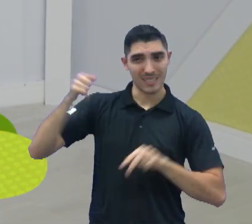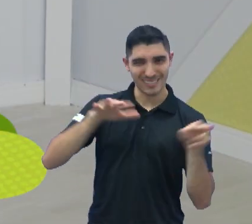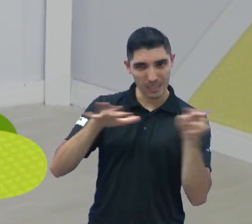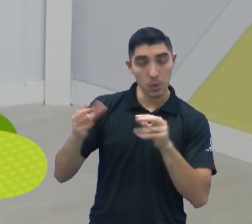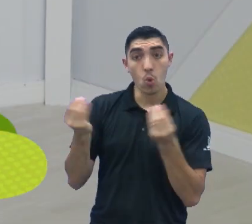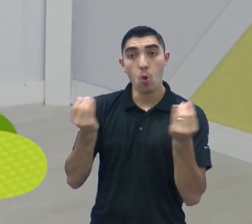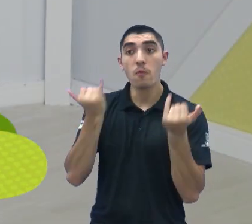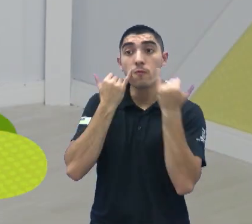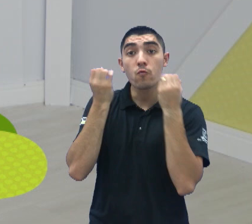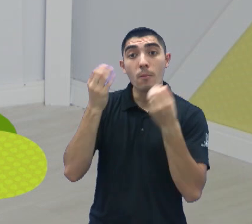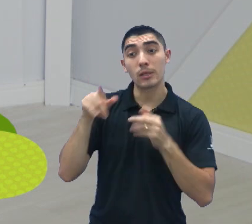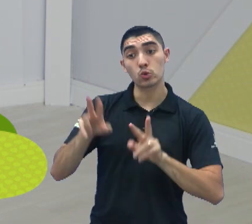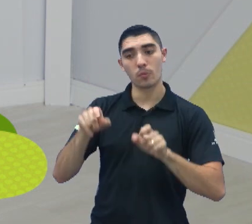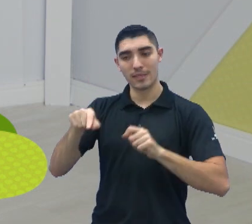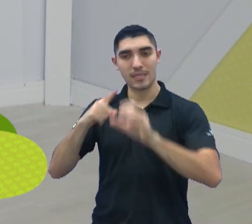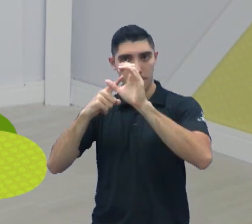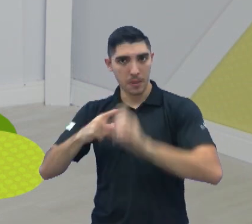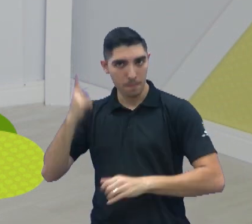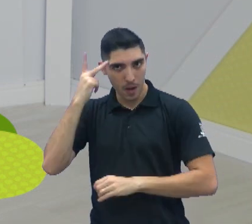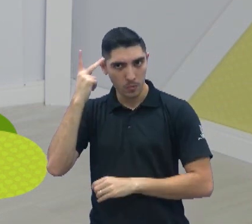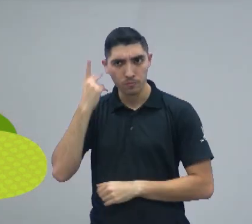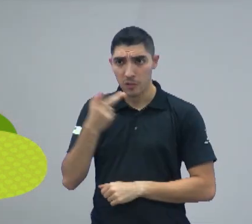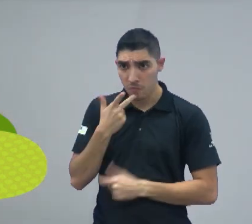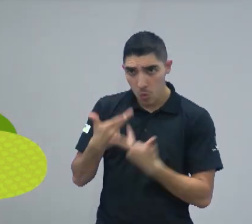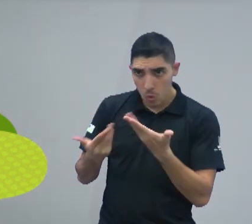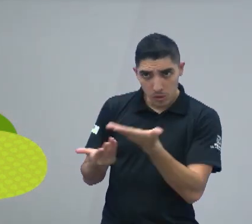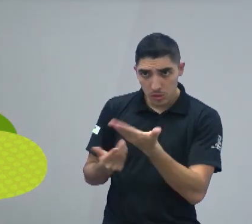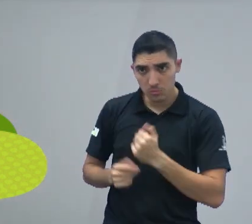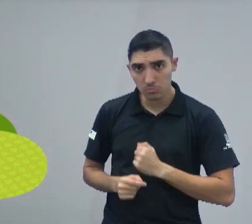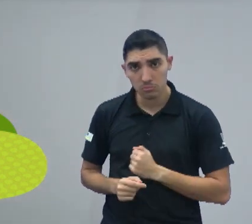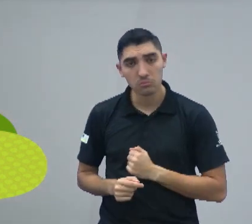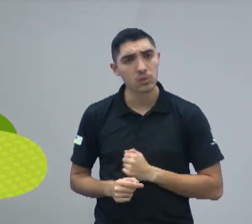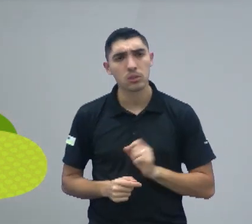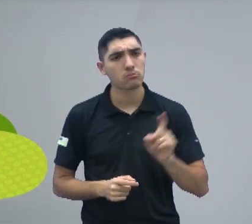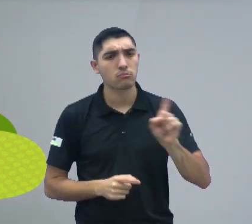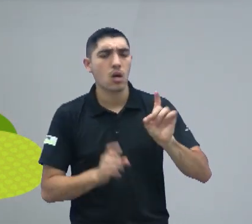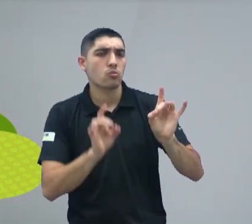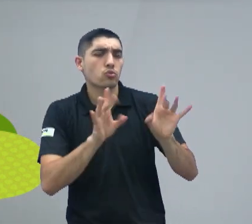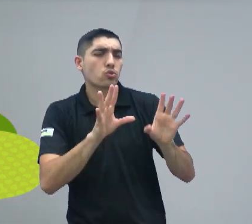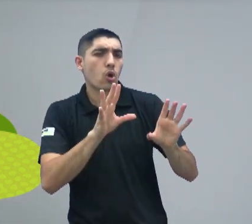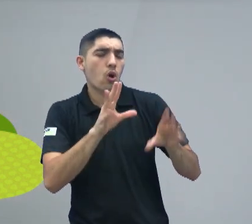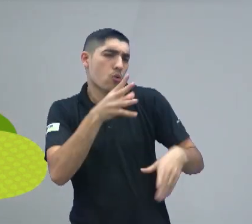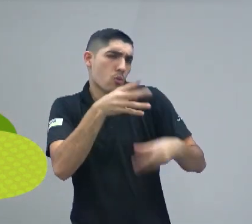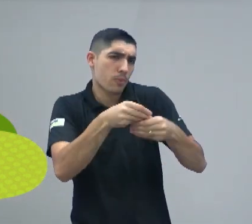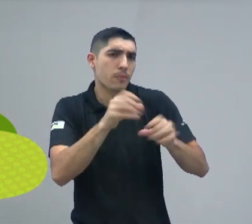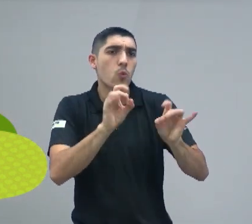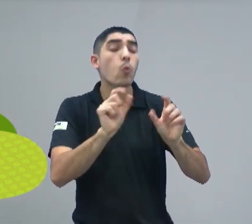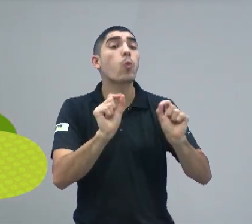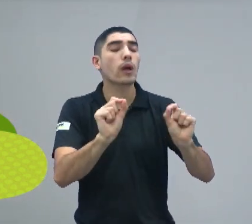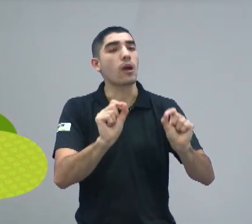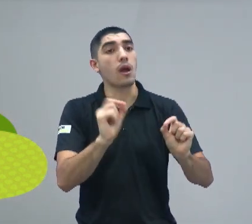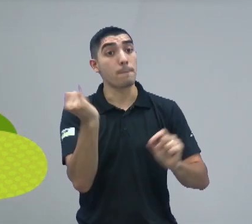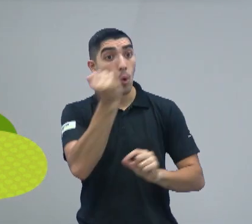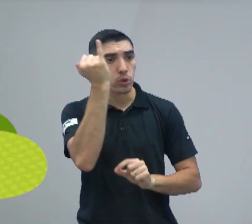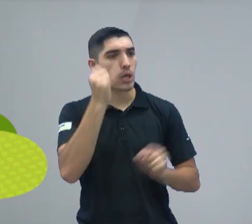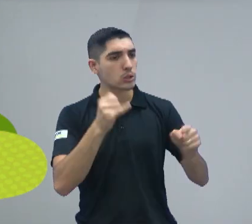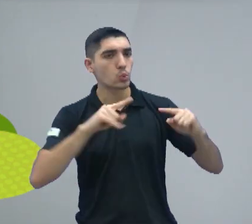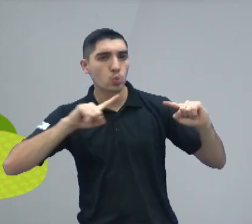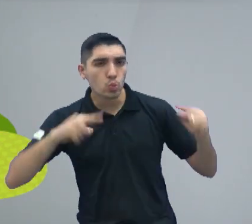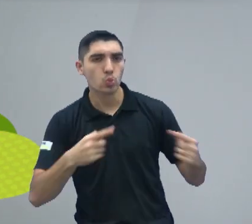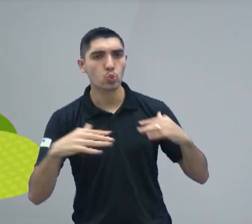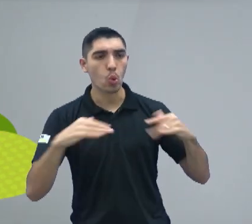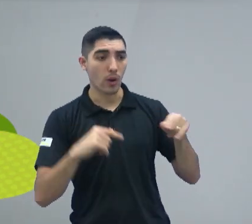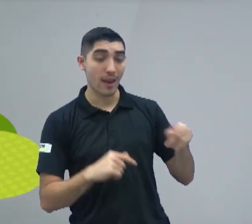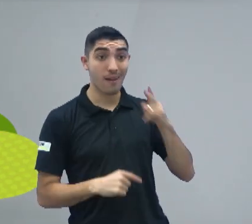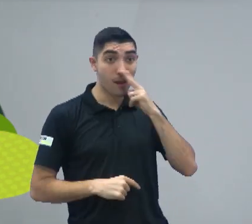feminino que está indo bem demais. Do basquete feminino, mais alguma coisa? Não, inclusive ressaltar que é importante você pegar adversários como Catanduva, vencer